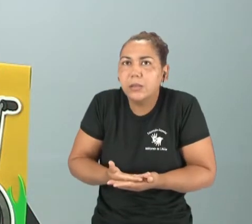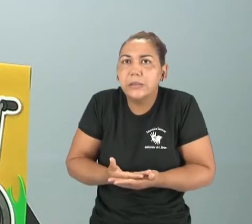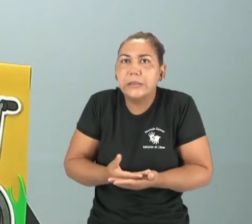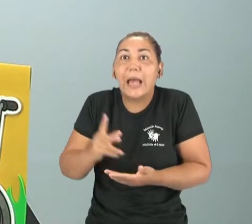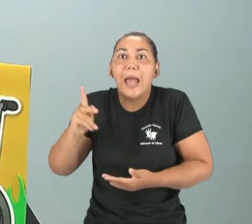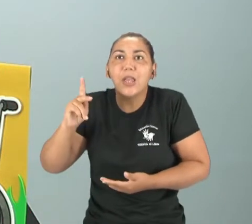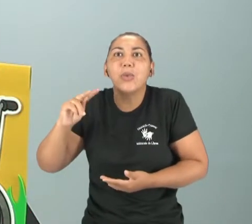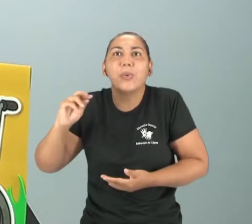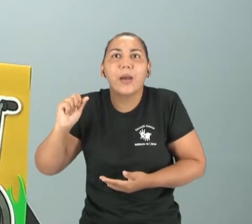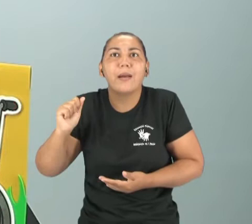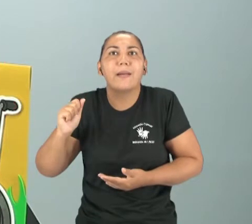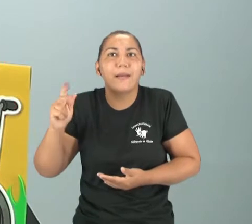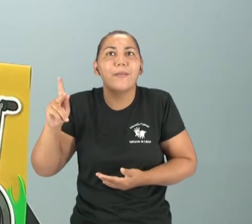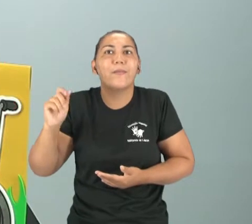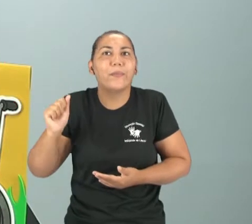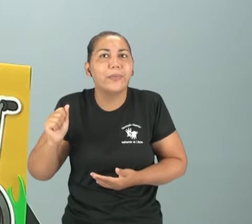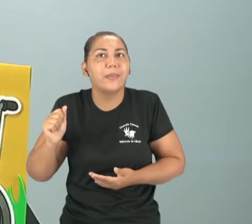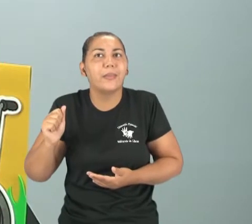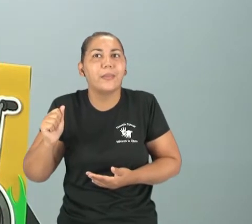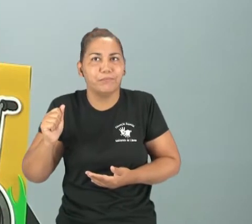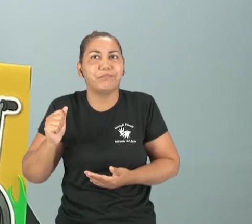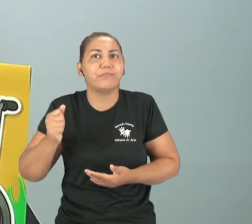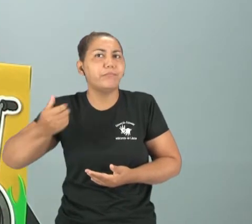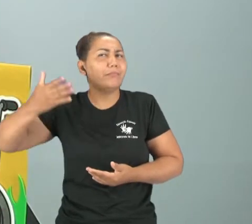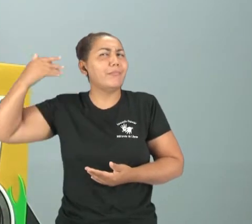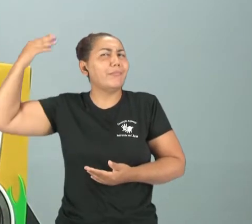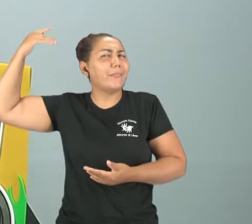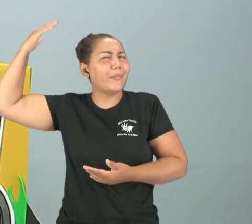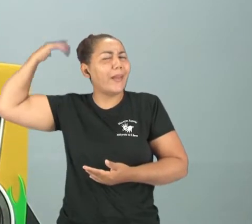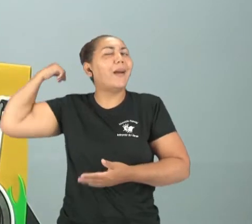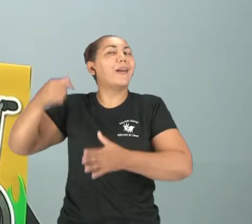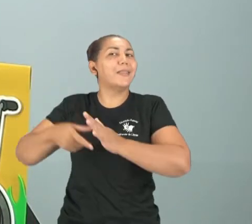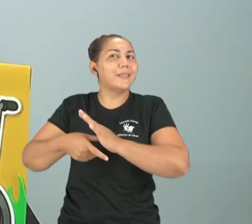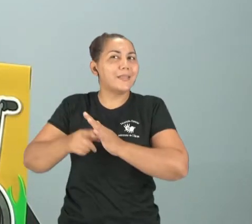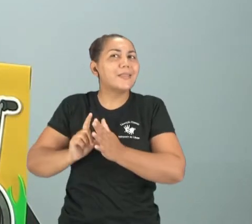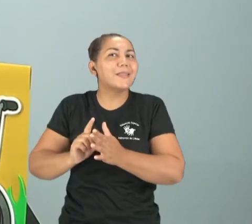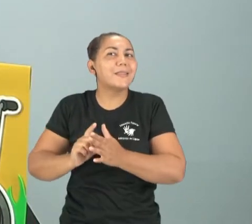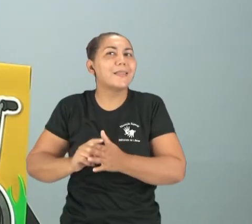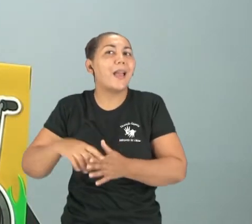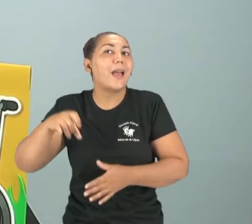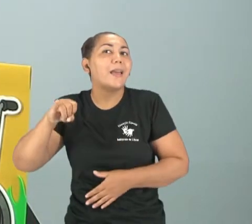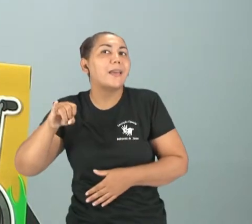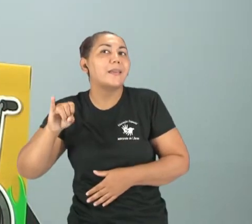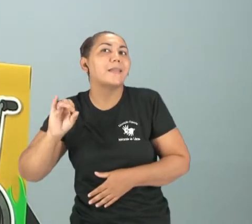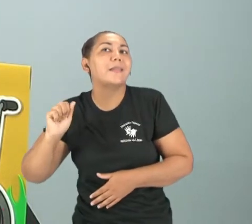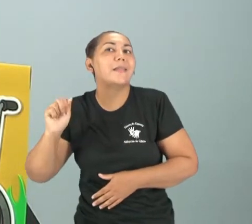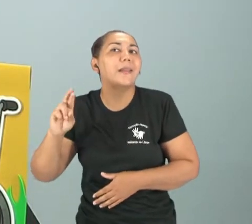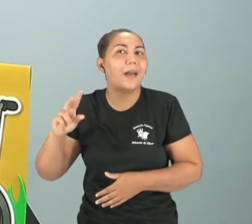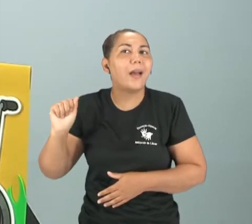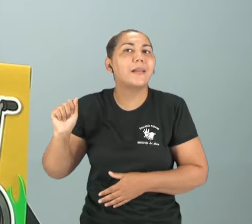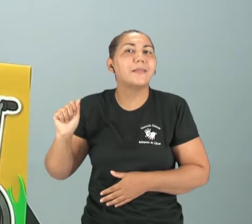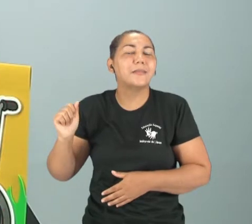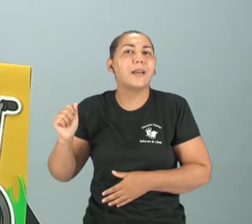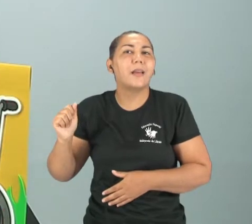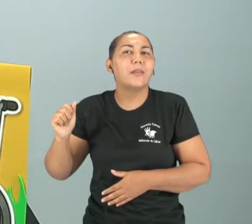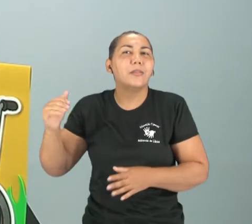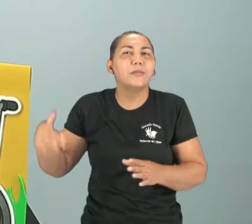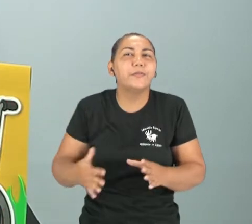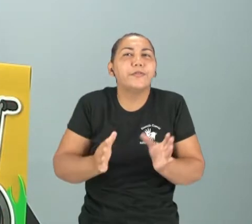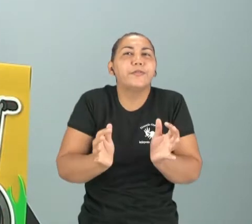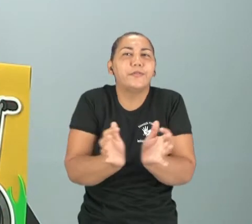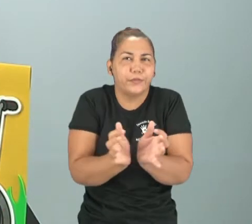falou, antes, quando a Yara entrou na nossa turma, a Yara é uma indígena lá da nossa